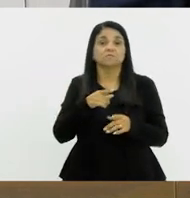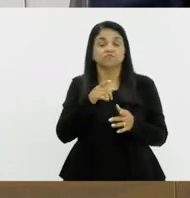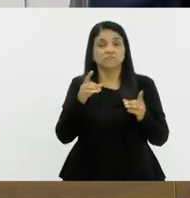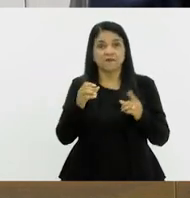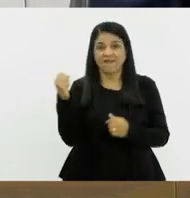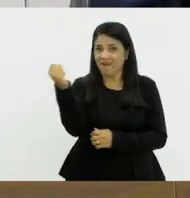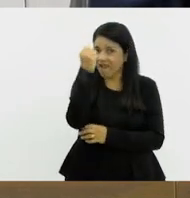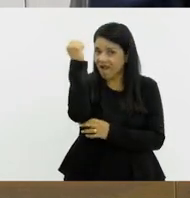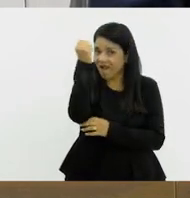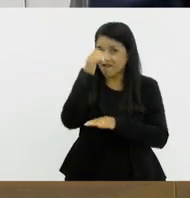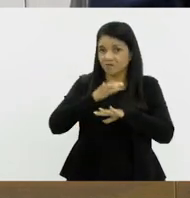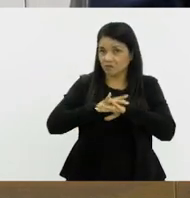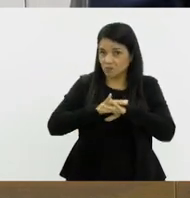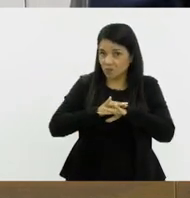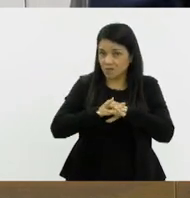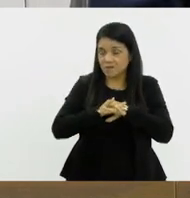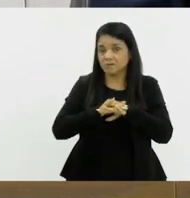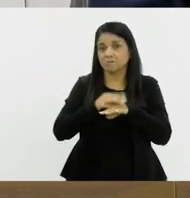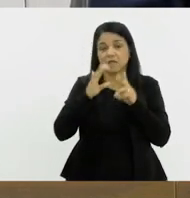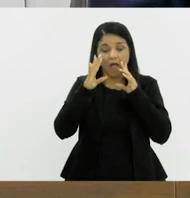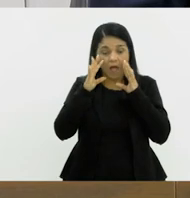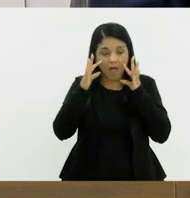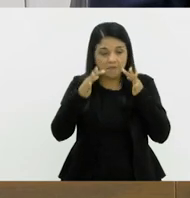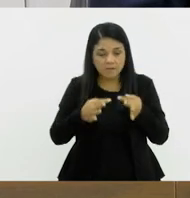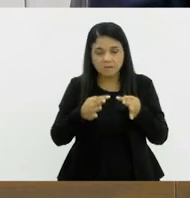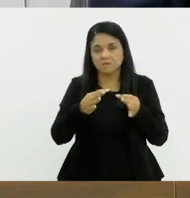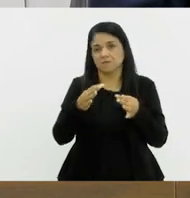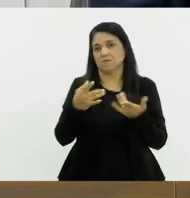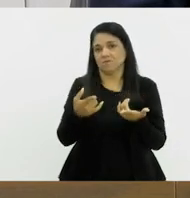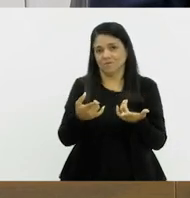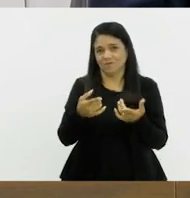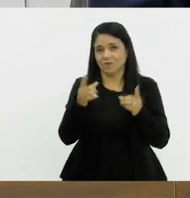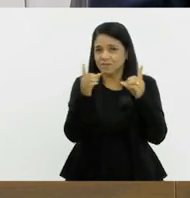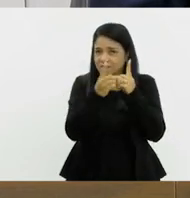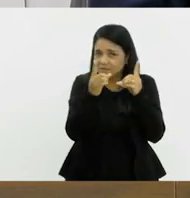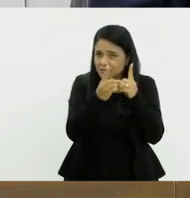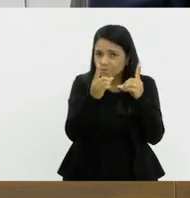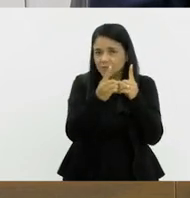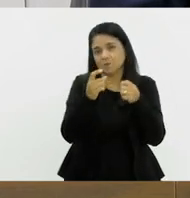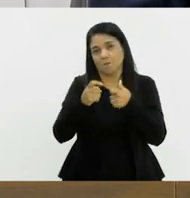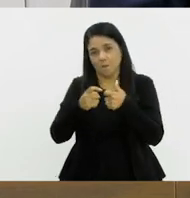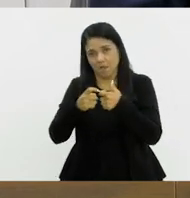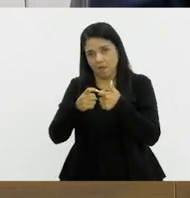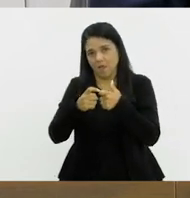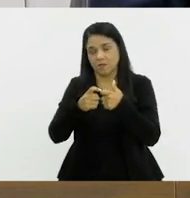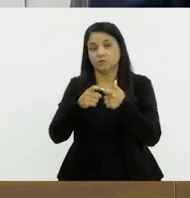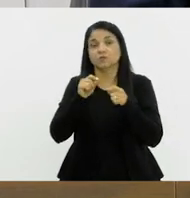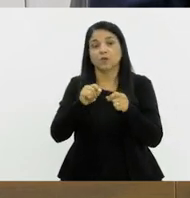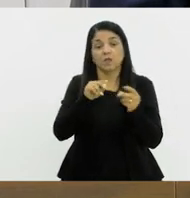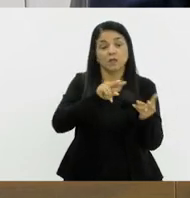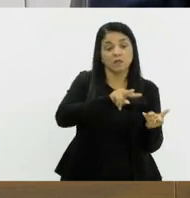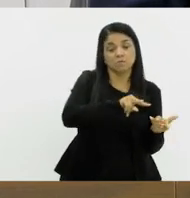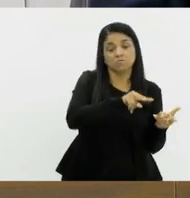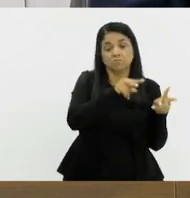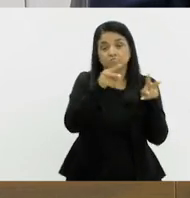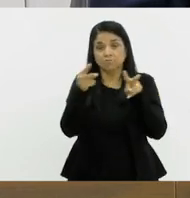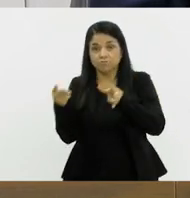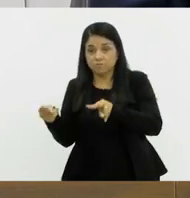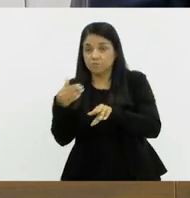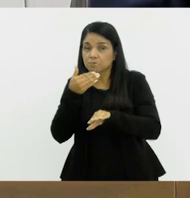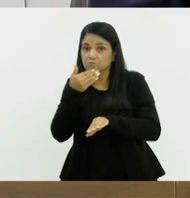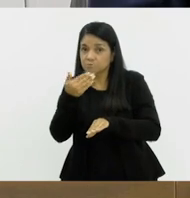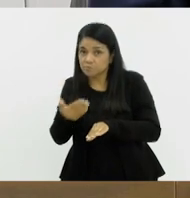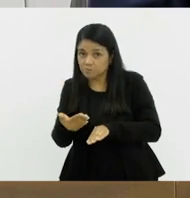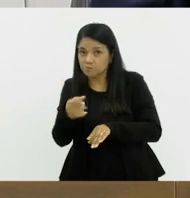que necessite de atenção mais complexa, também não sei exatamente definir isso, deverá ser solicitada a transferência da pessoa privada de